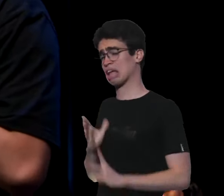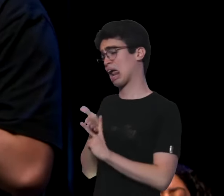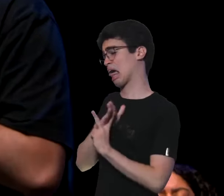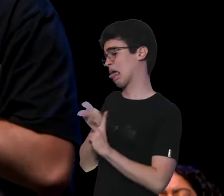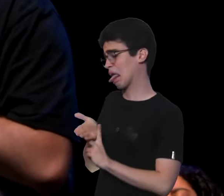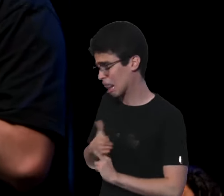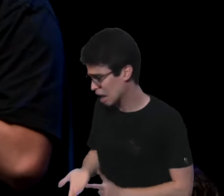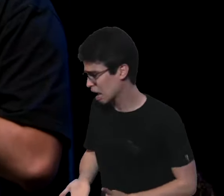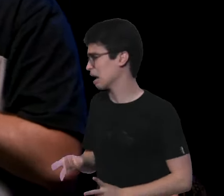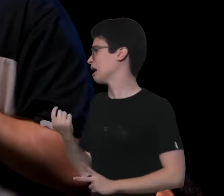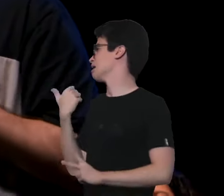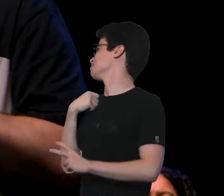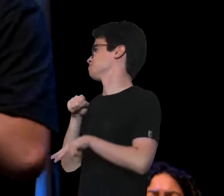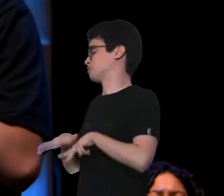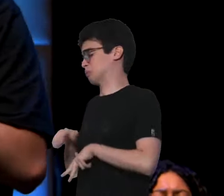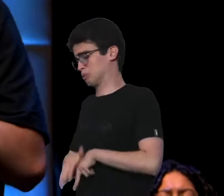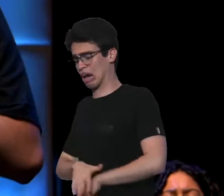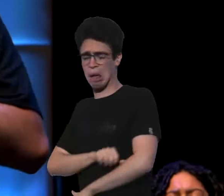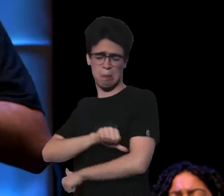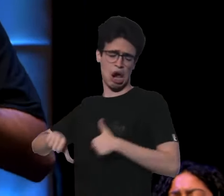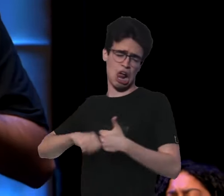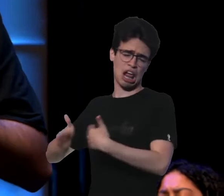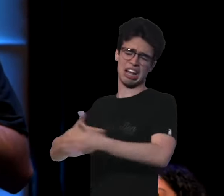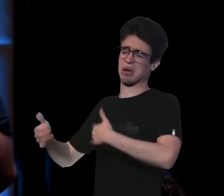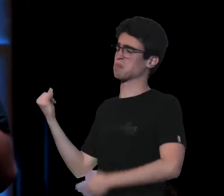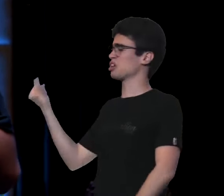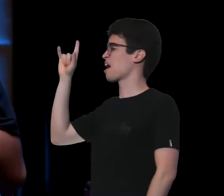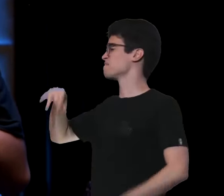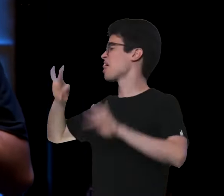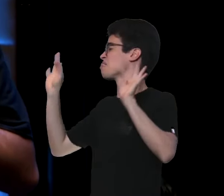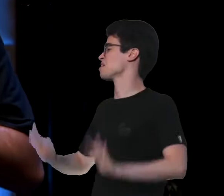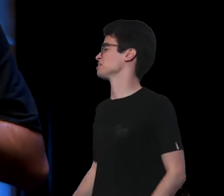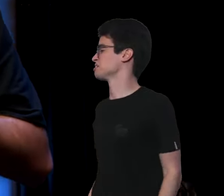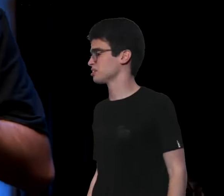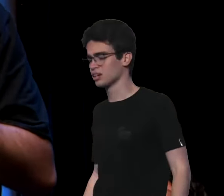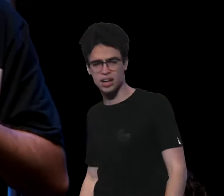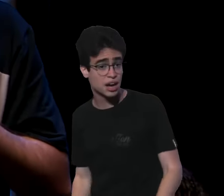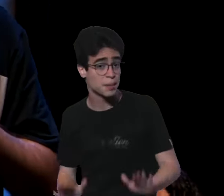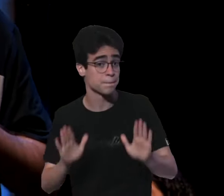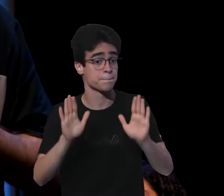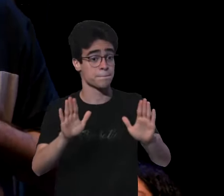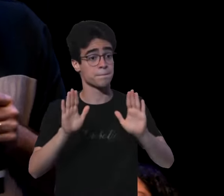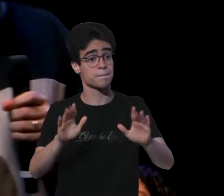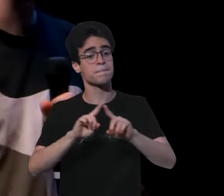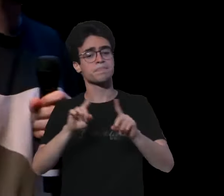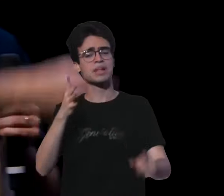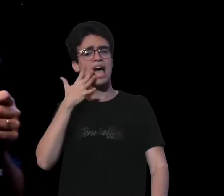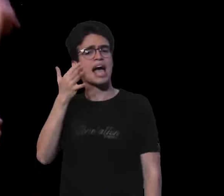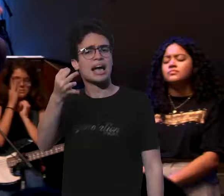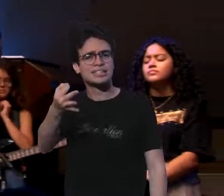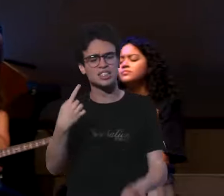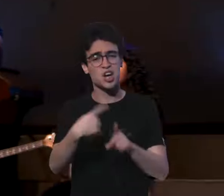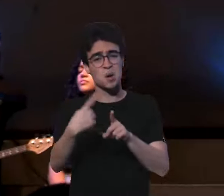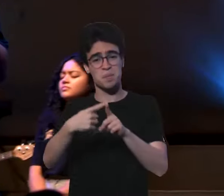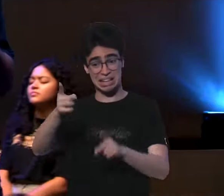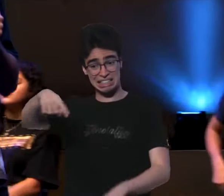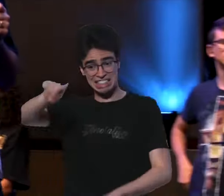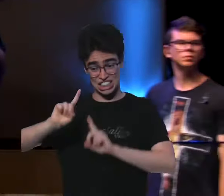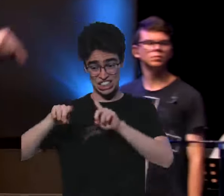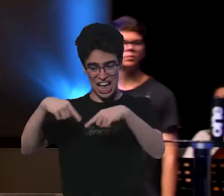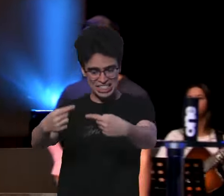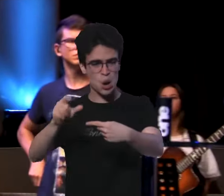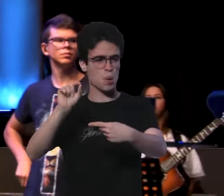pode trocar, faz o que você quiser, o importante é ser feliz. Só que é interessante que na geração que mais incentiva esse